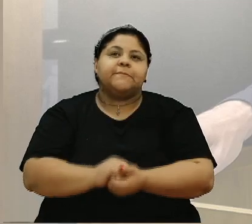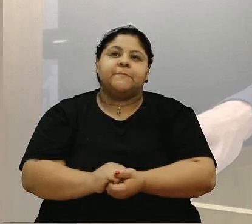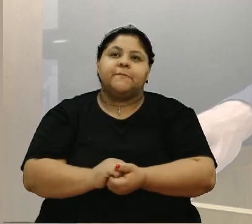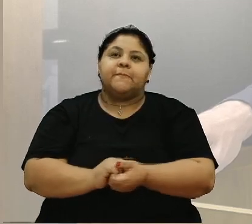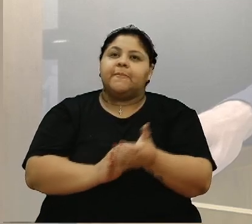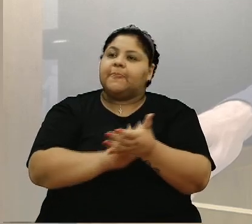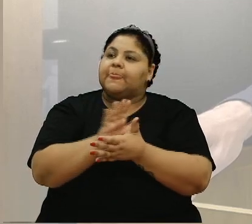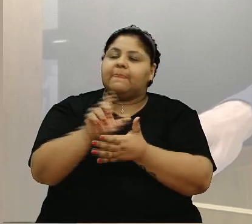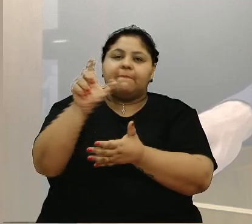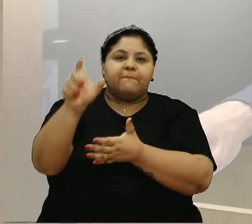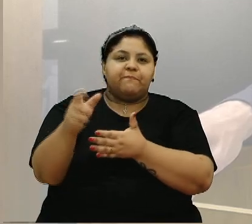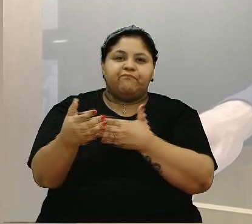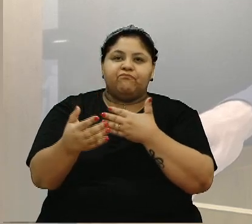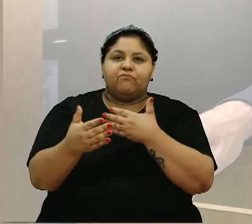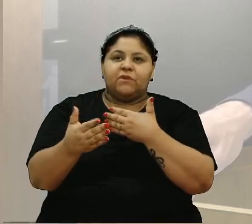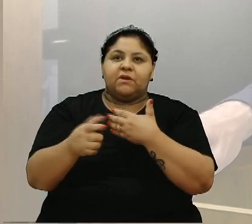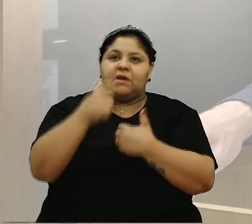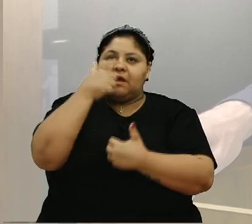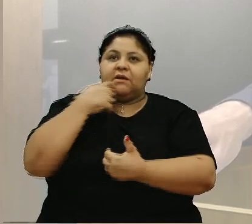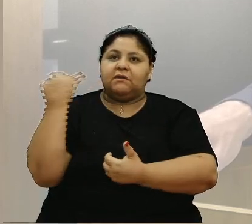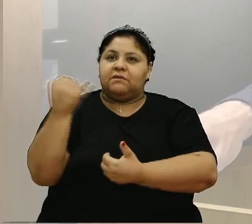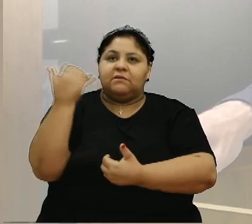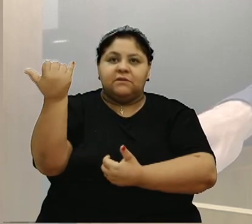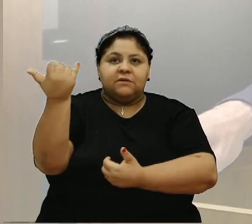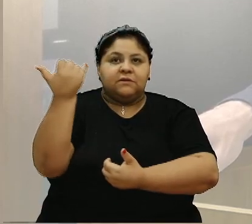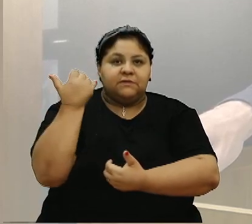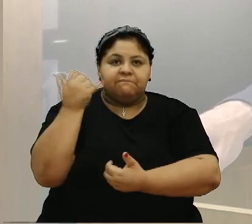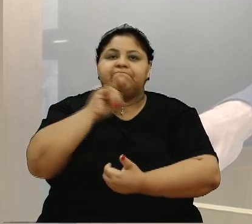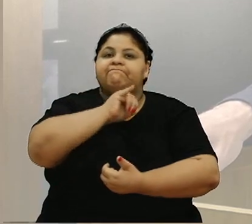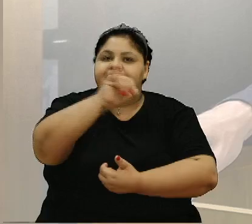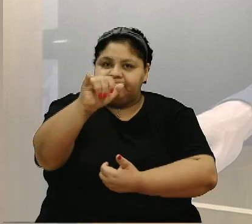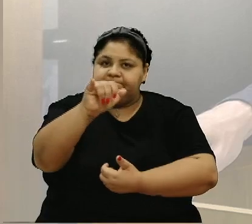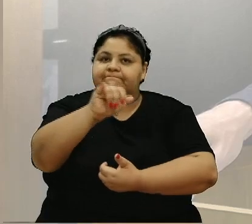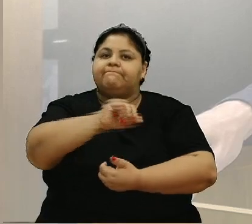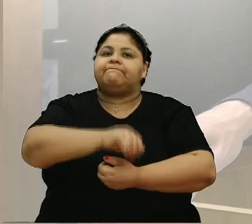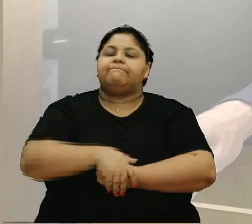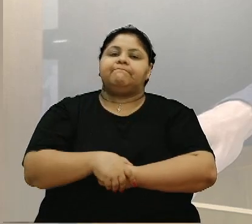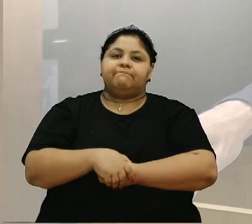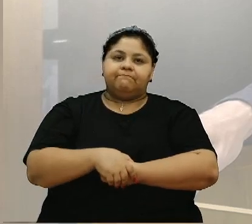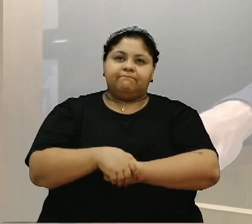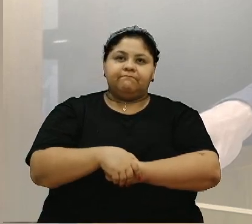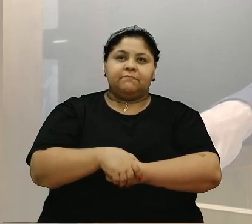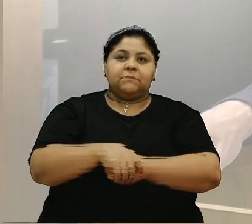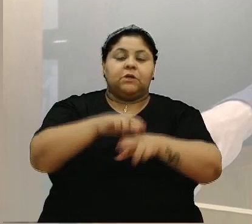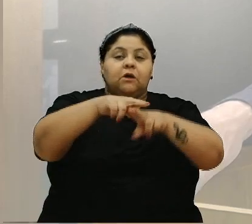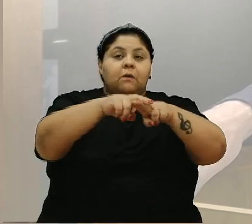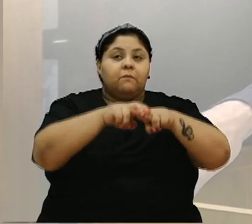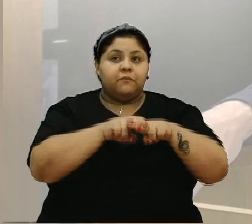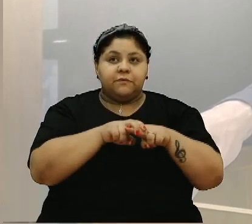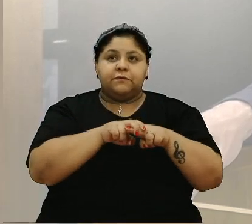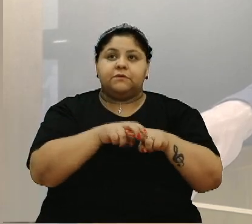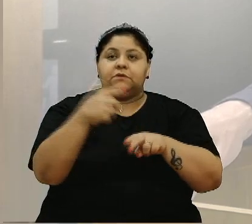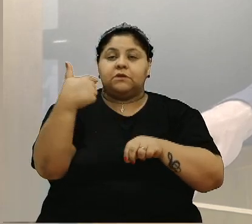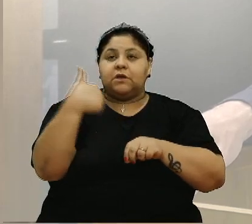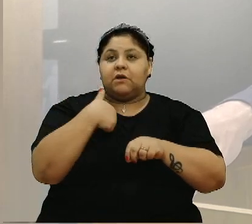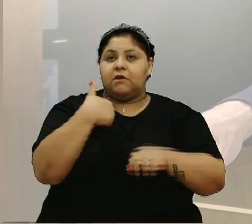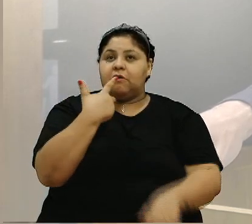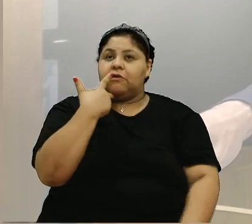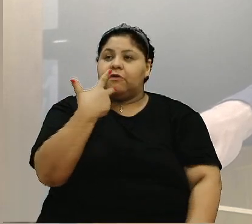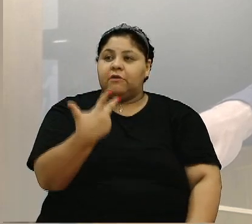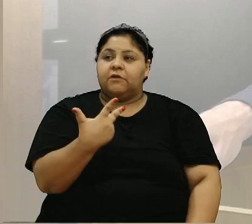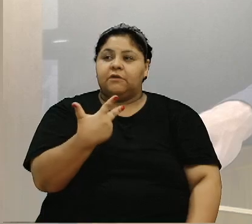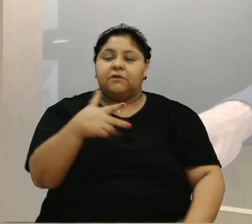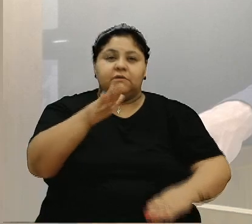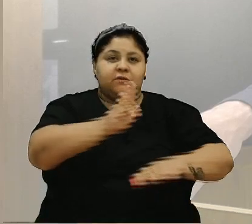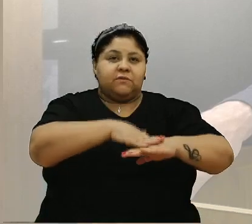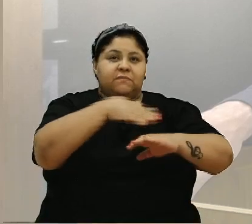Ninguém se importa conosco. Esse é o recado. Por isso que eu digo que quando mais